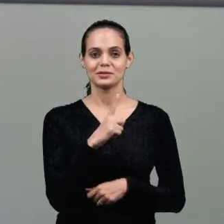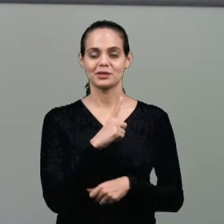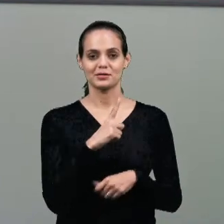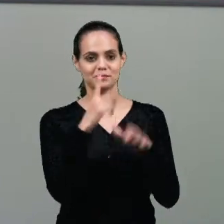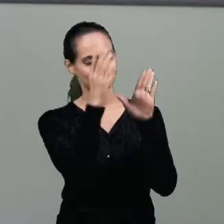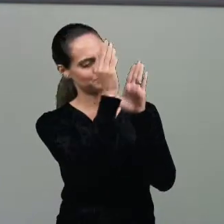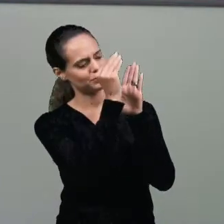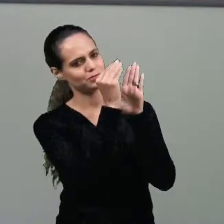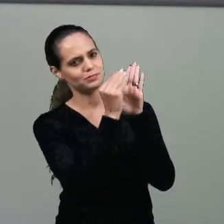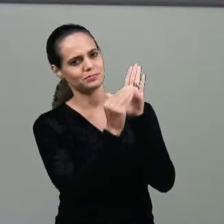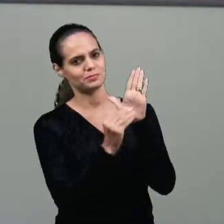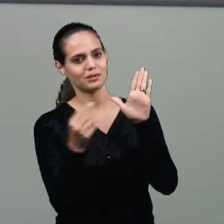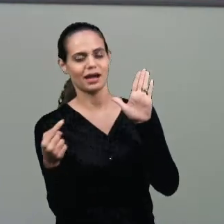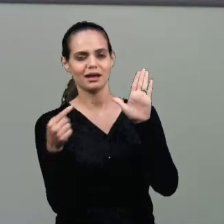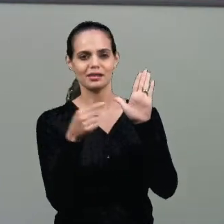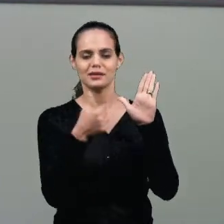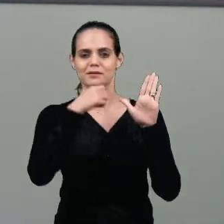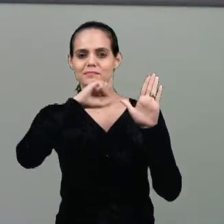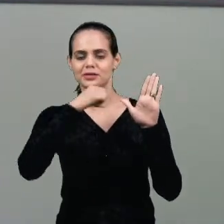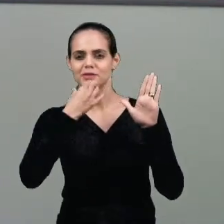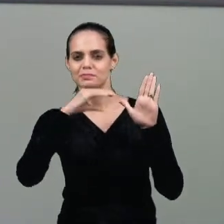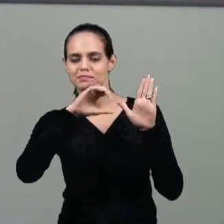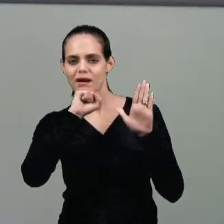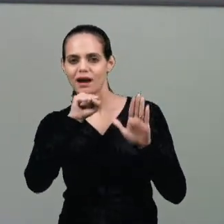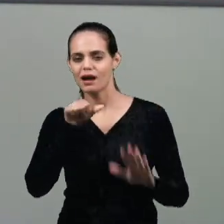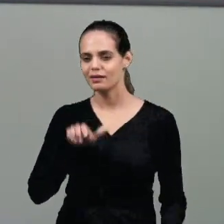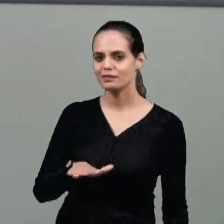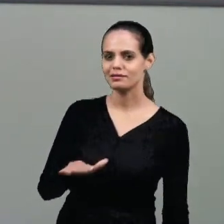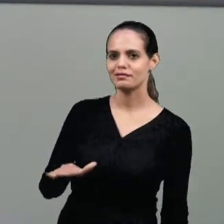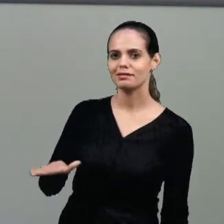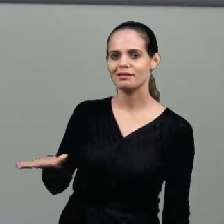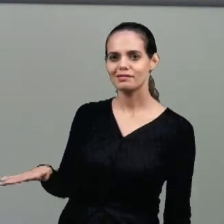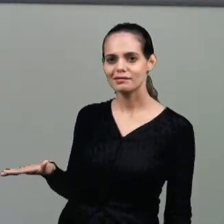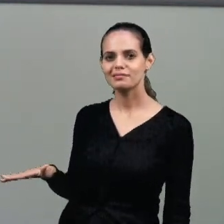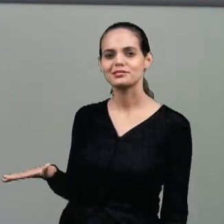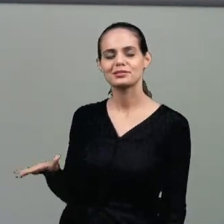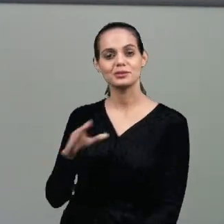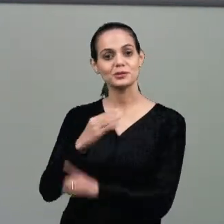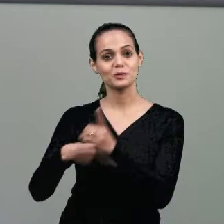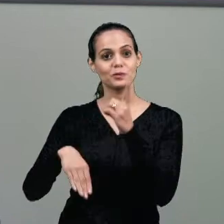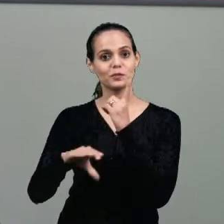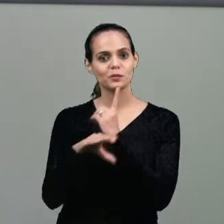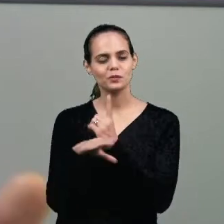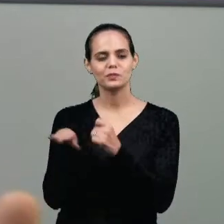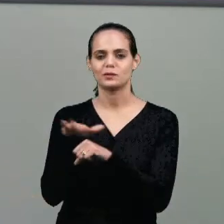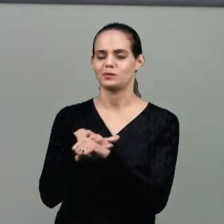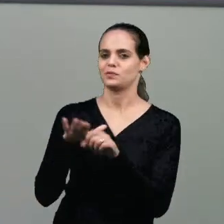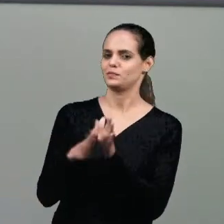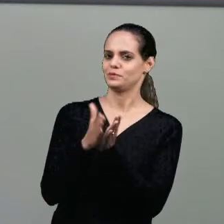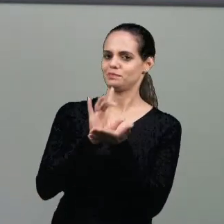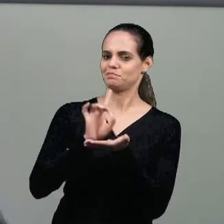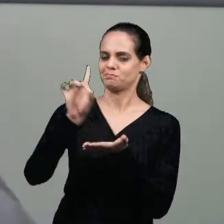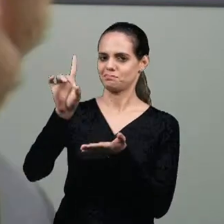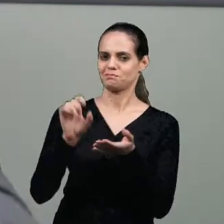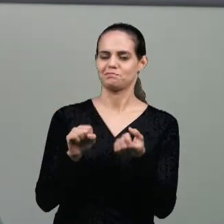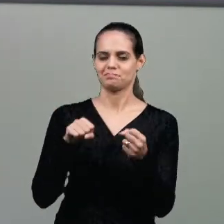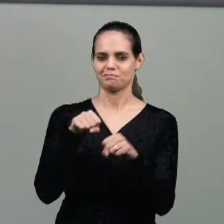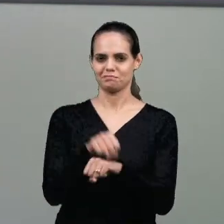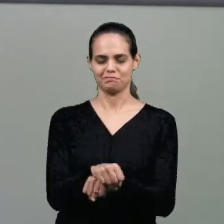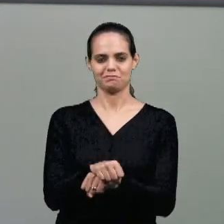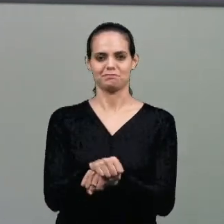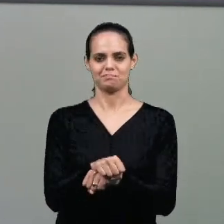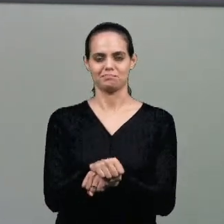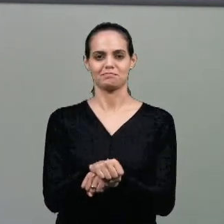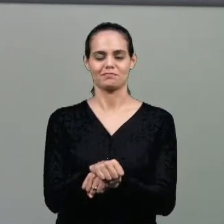para pais, para crianças, cultos, conversas bíblicas, né, seminários, como